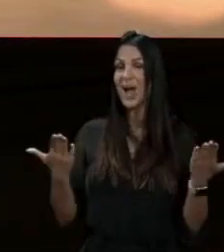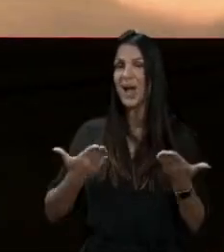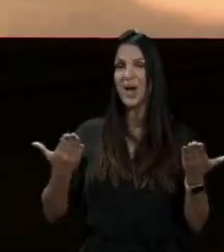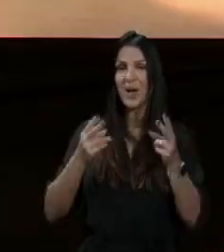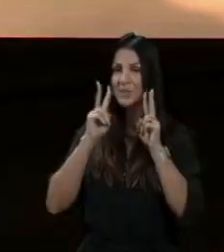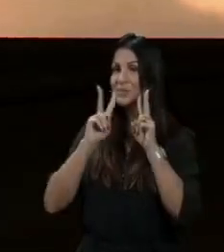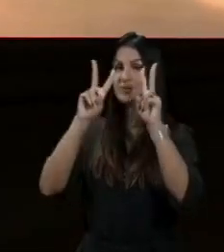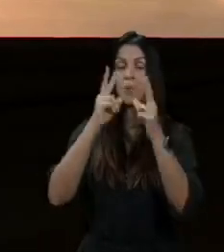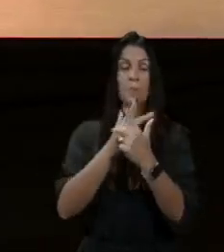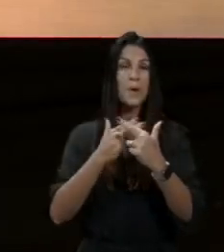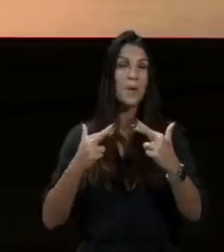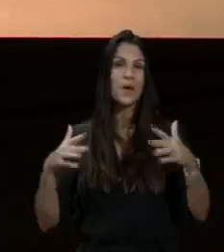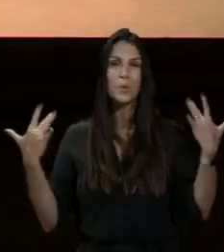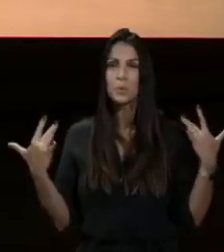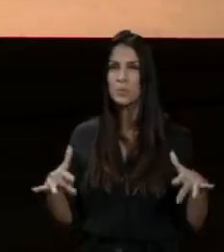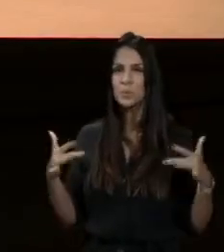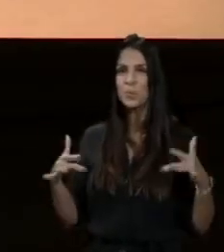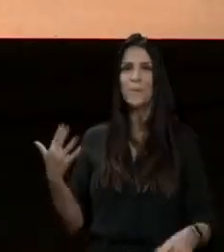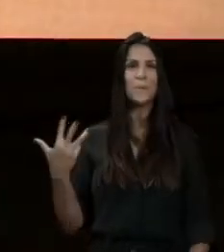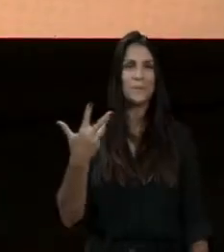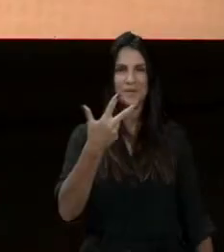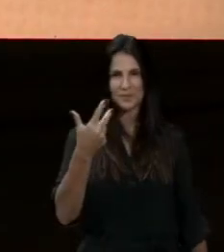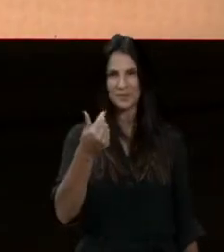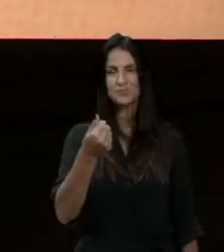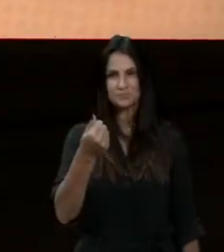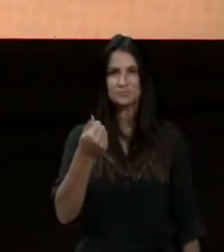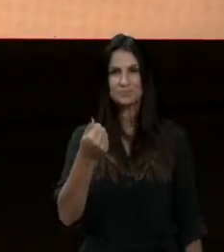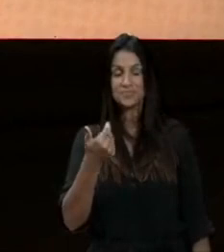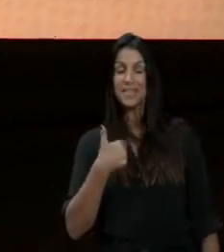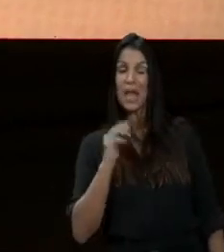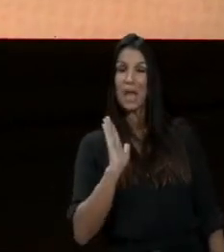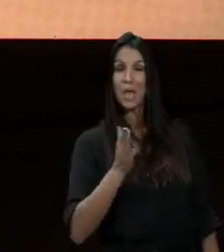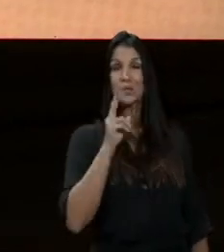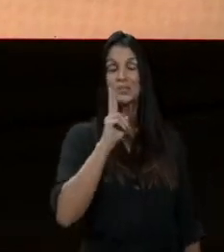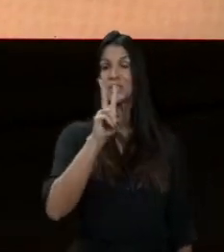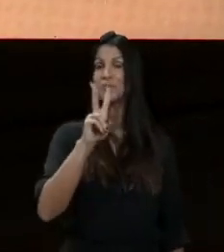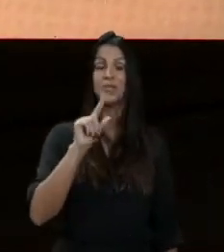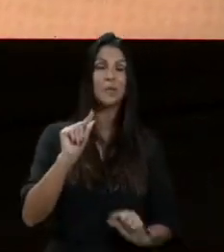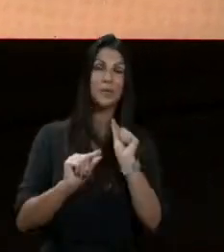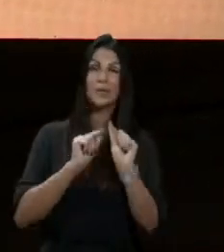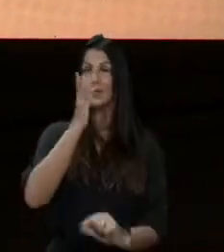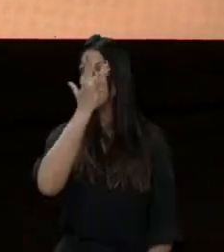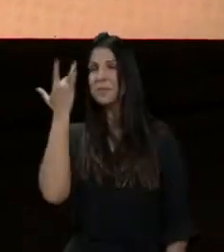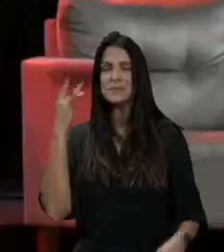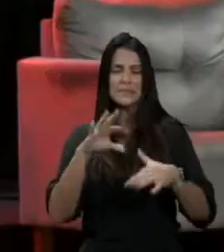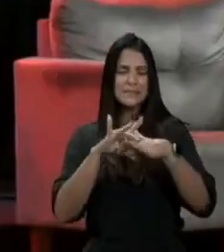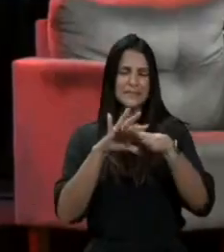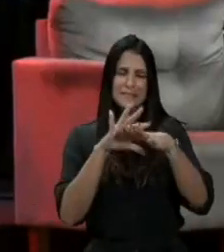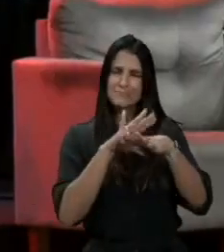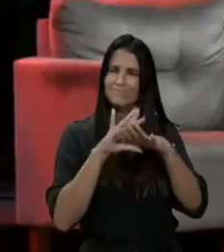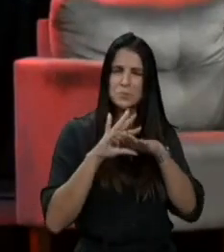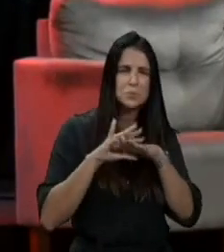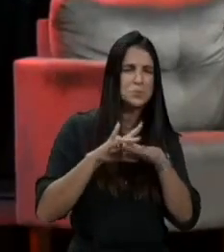eu não sei se você já viu Coisas extraordinárias e eu já vi pessoas desenganadas e depois fazer um